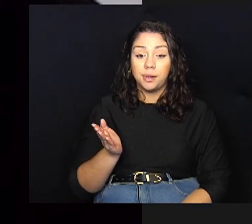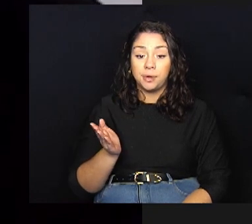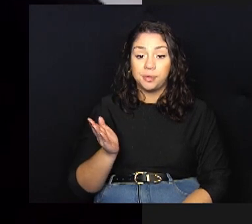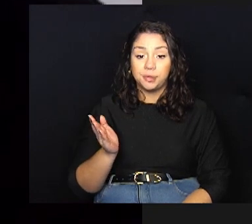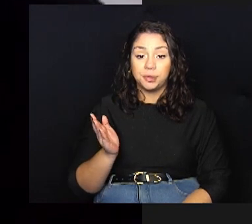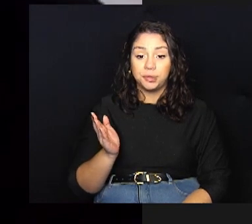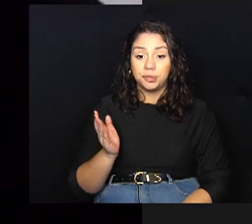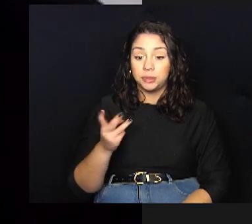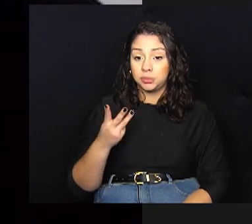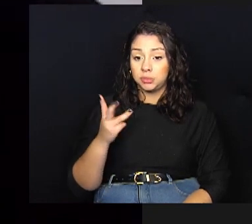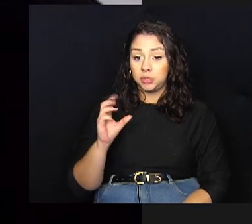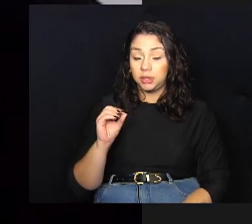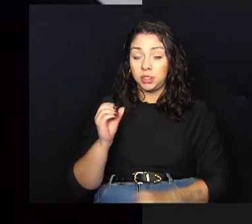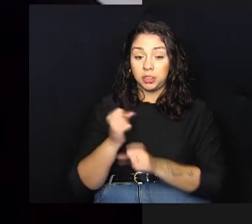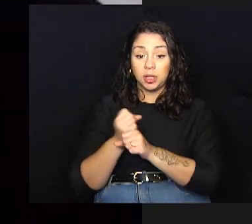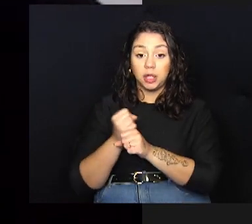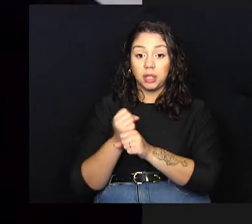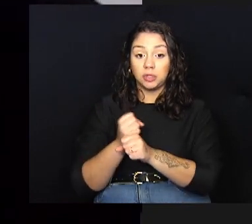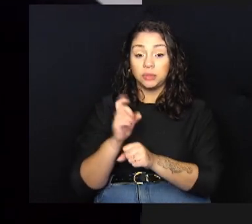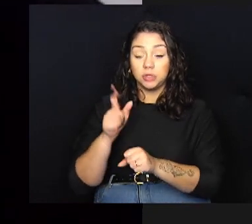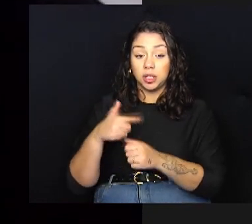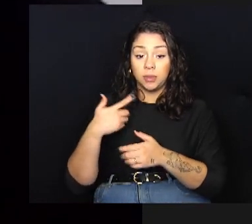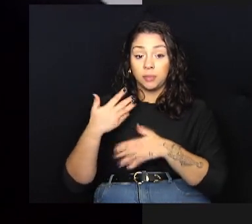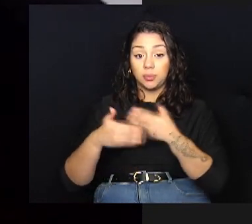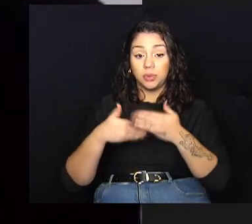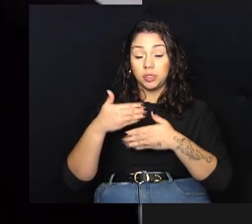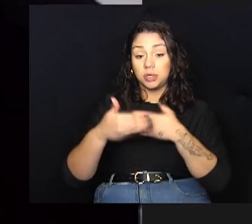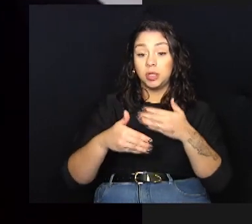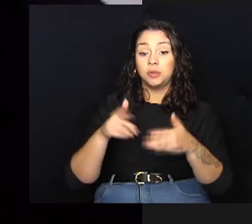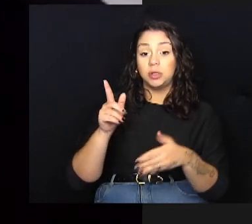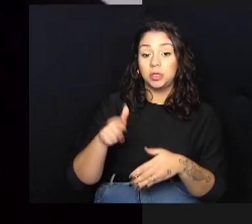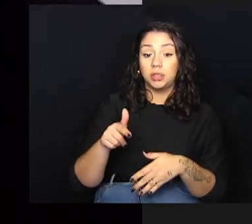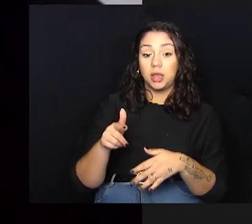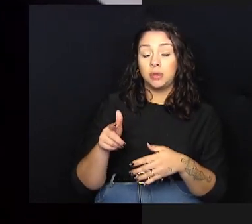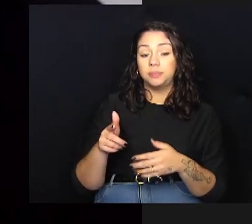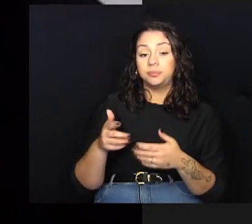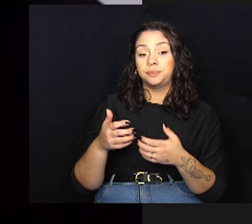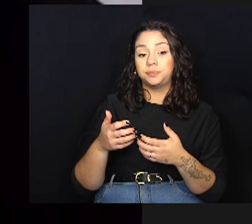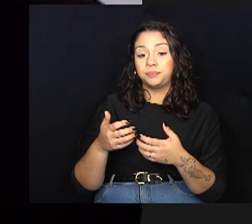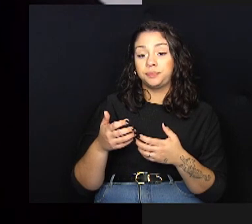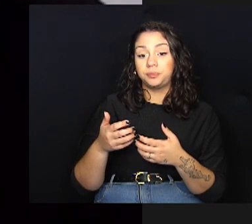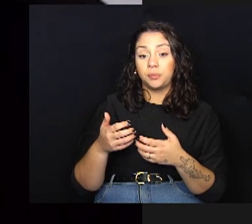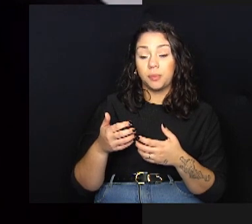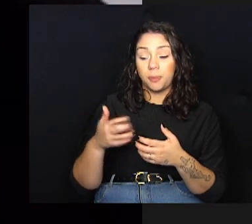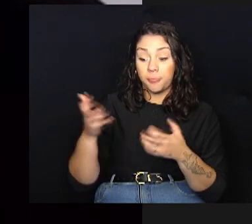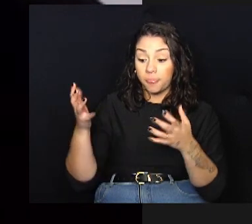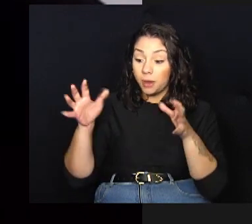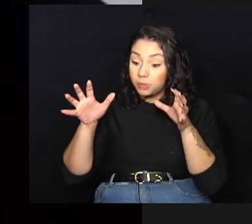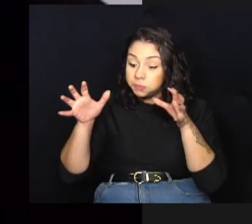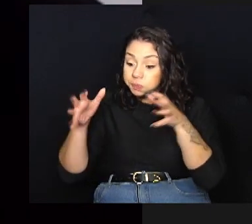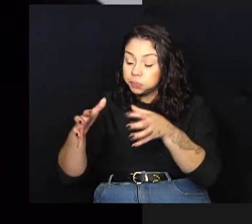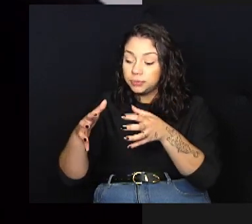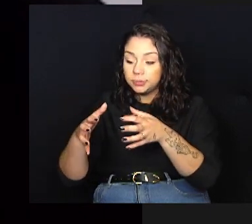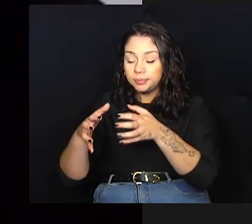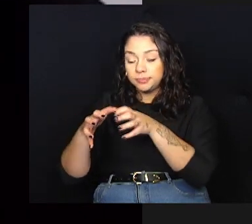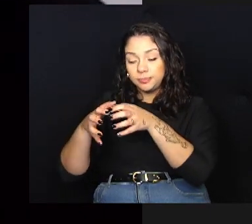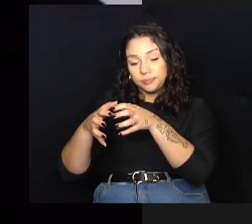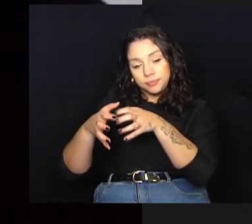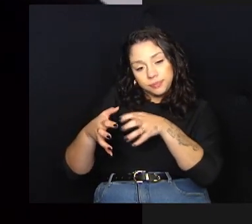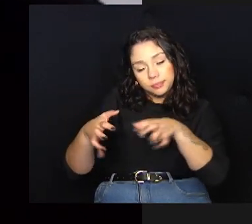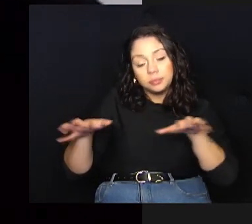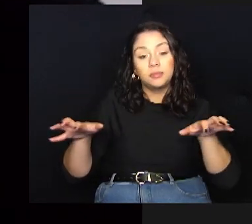30 anos né que é o processo de desconcentração da população que habita o centro